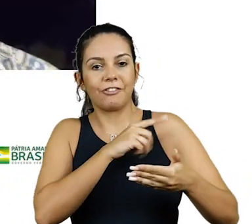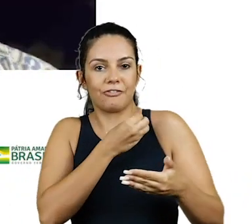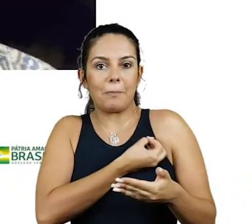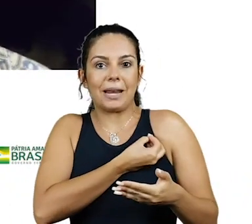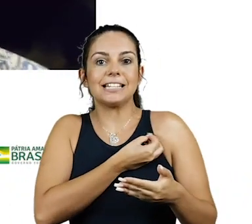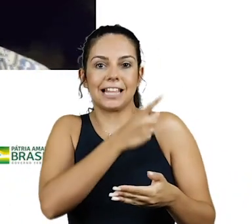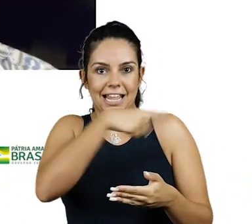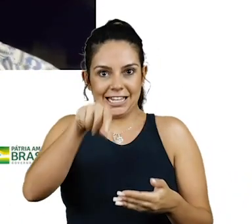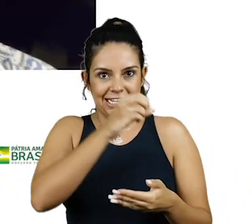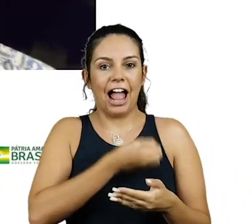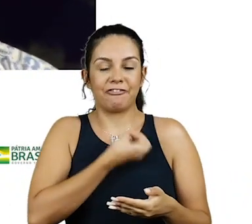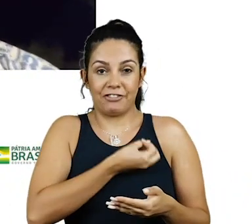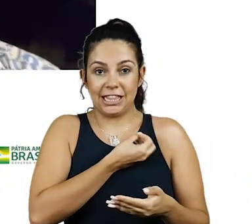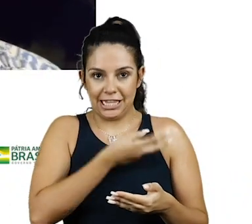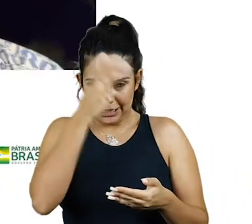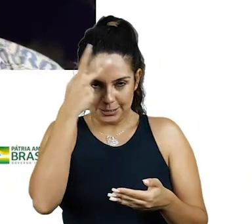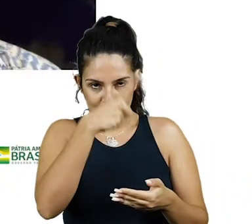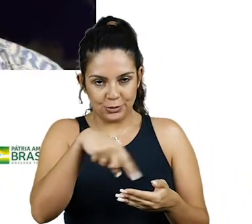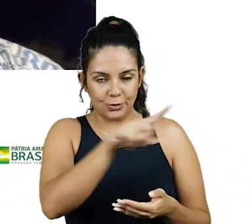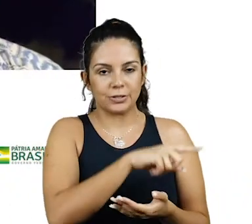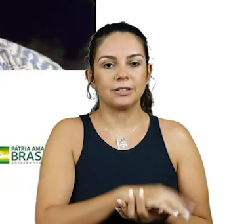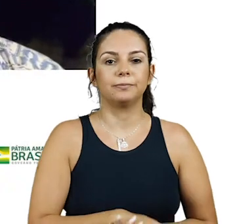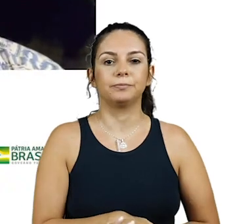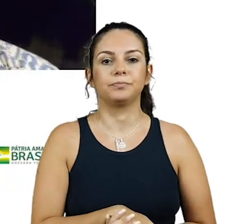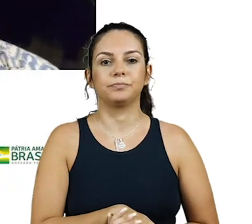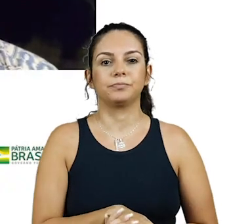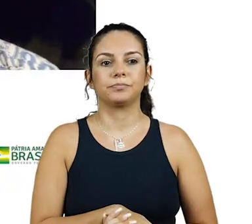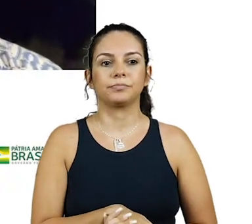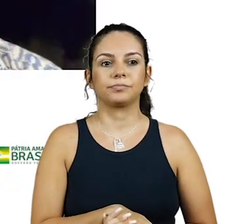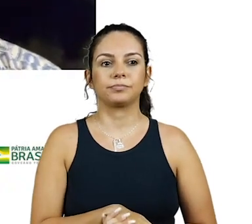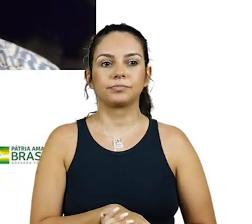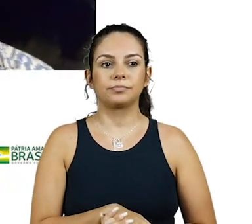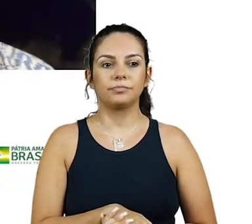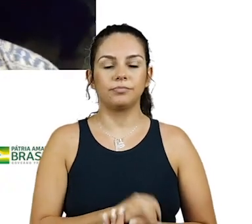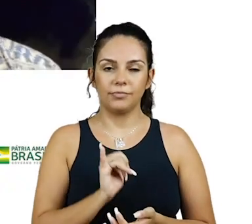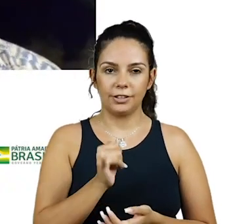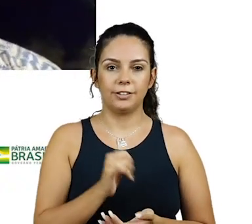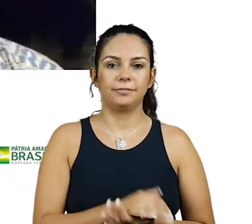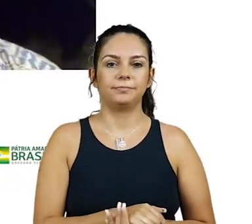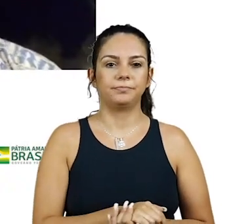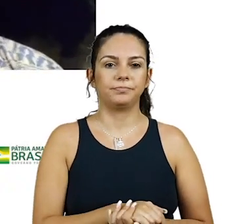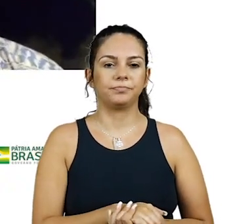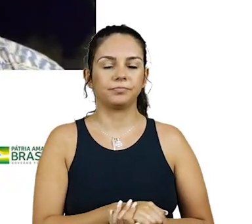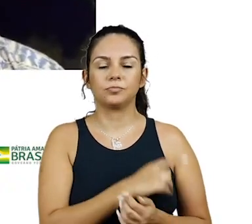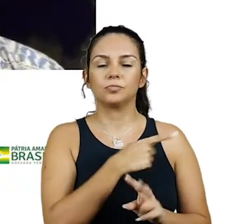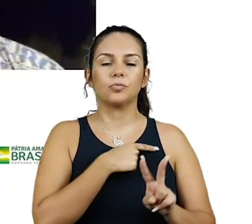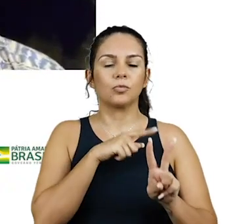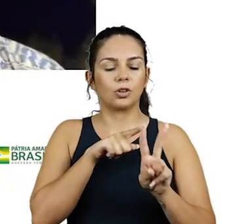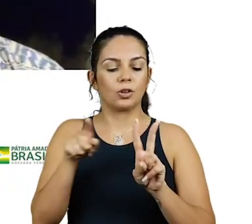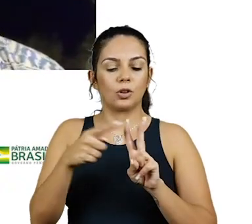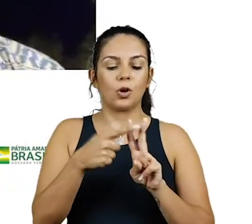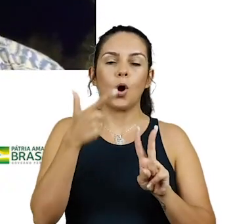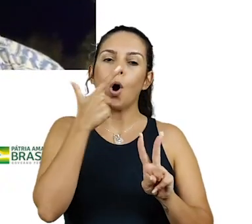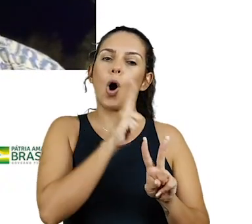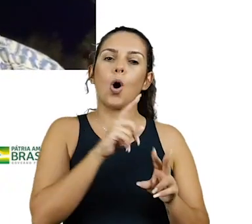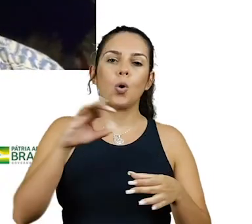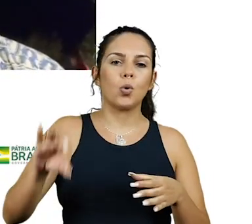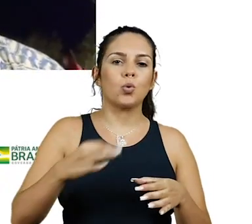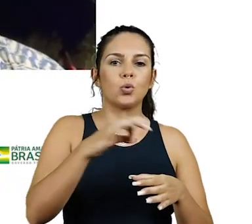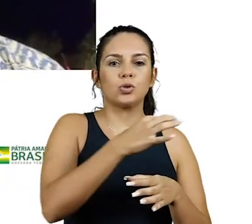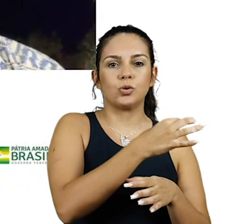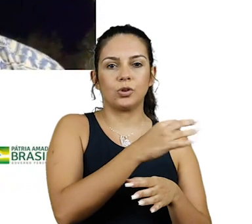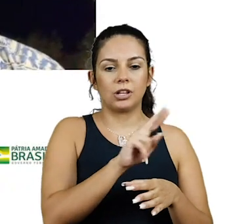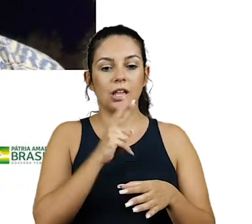foi honrada ali, pelo menos, nessa narrativa. Também, agora, como é que você conseguiu costurar